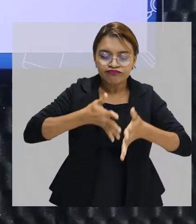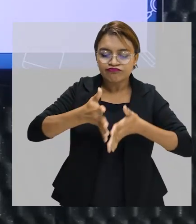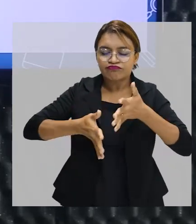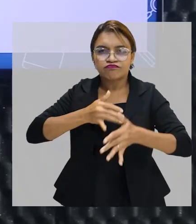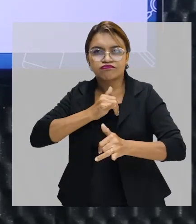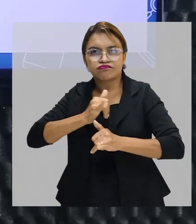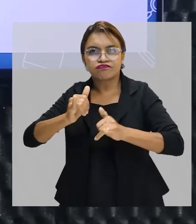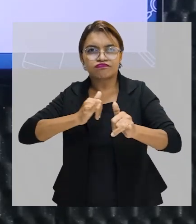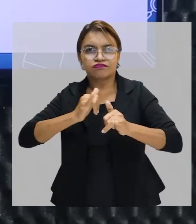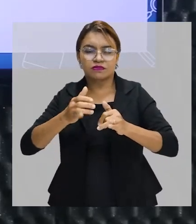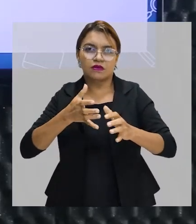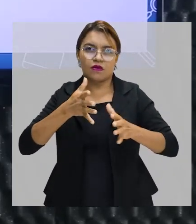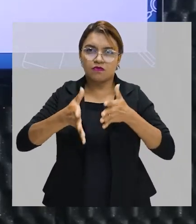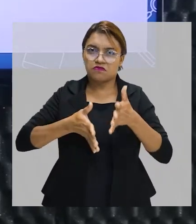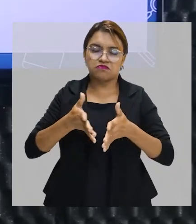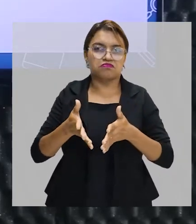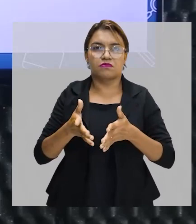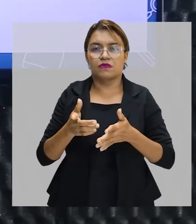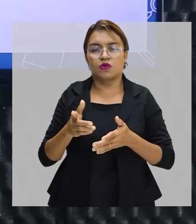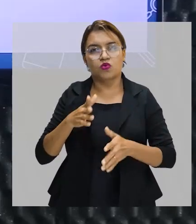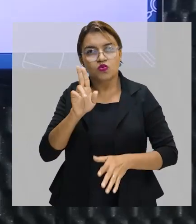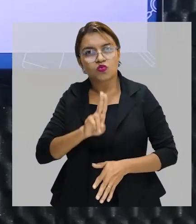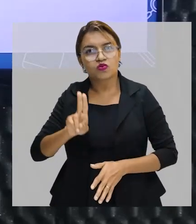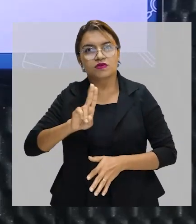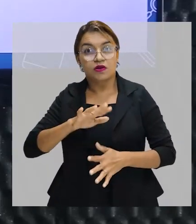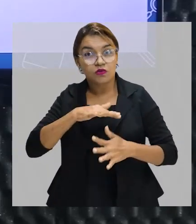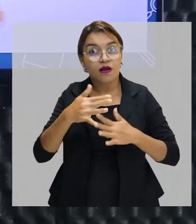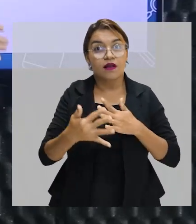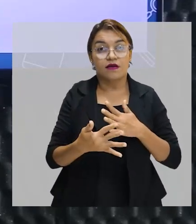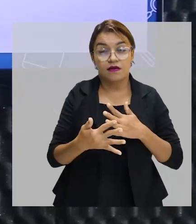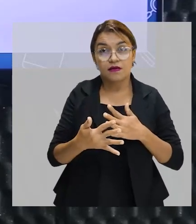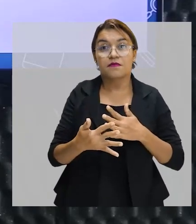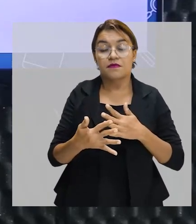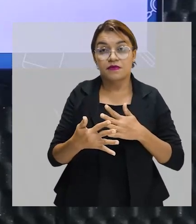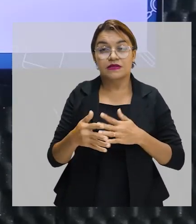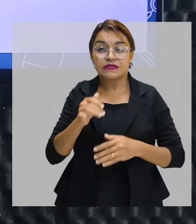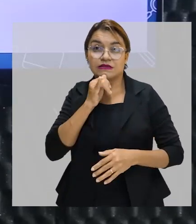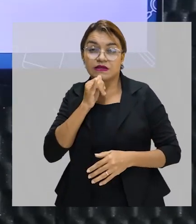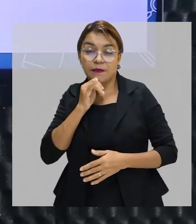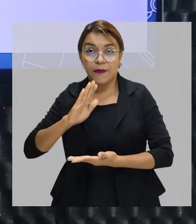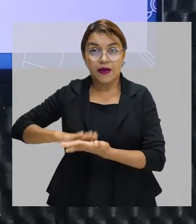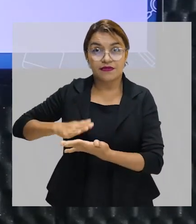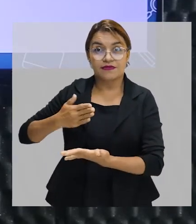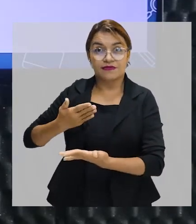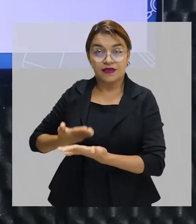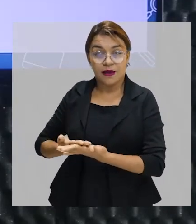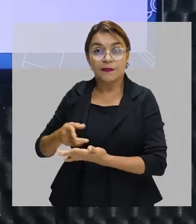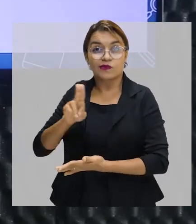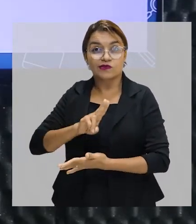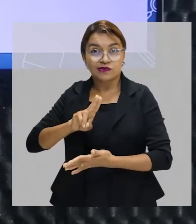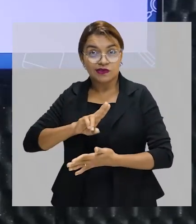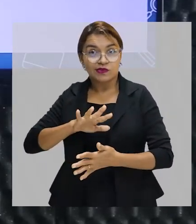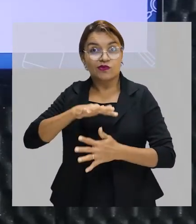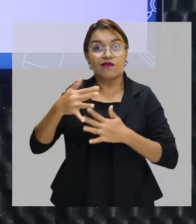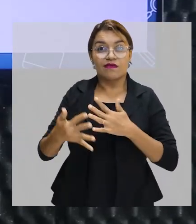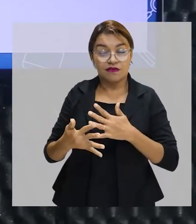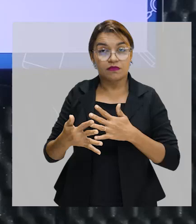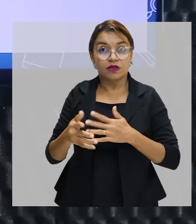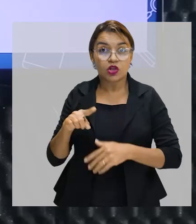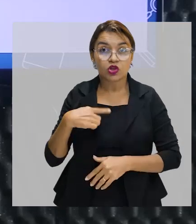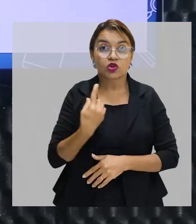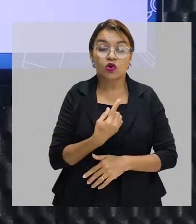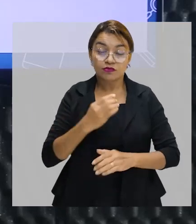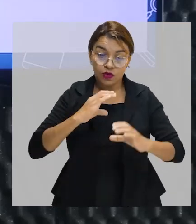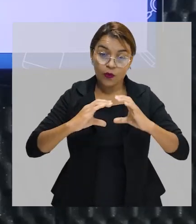de forma com gestos, né? Como eu estou fazendo aqui, como a Naíris também faz, enfim, trabalhamos